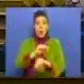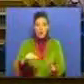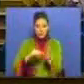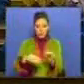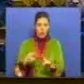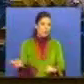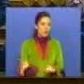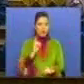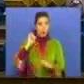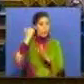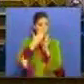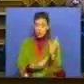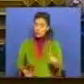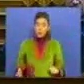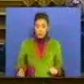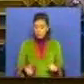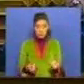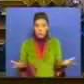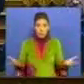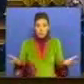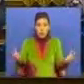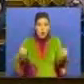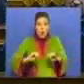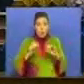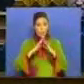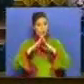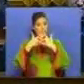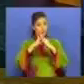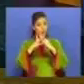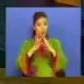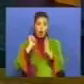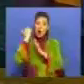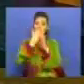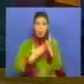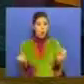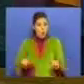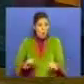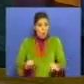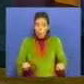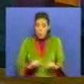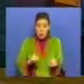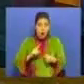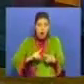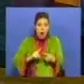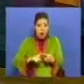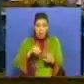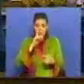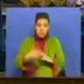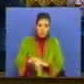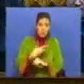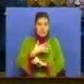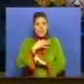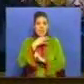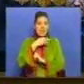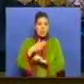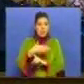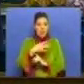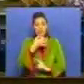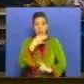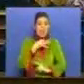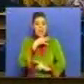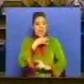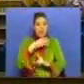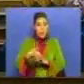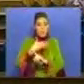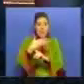é constitucional. Não tem, portanto, a estrutura constitucional. Não tem o hino e a bandeira. Aliás, o senhor anda sempre com o hino e a bandeira,